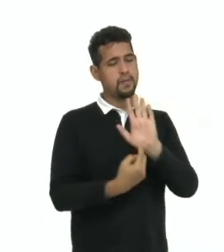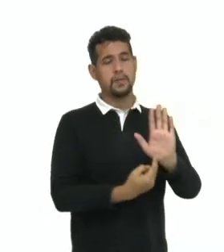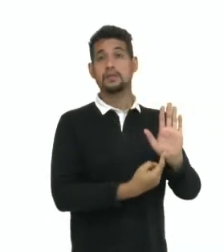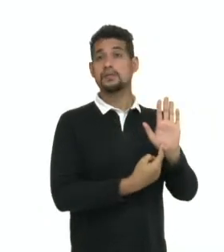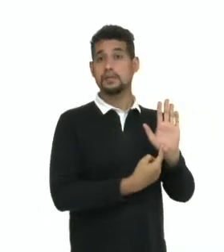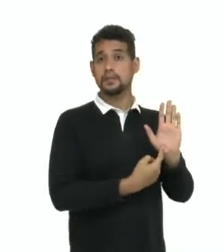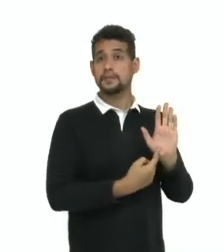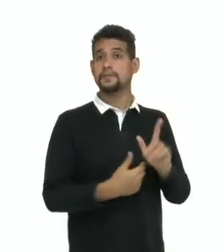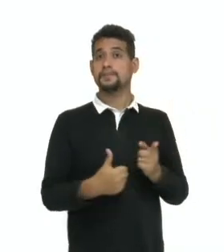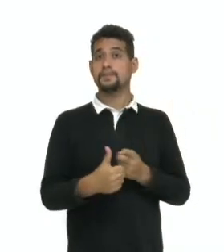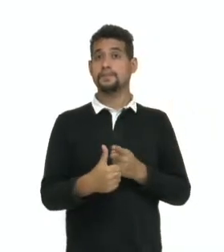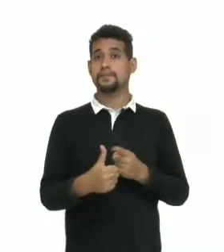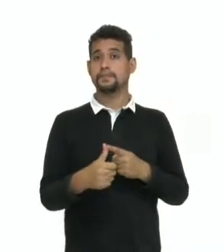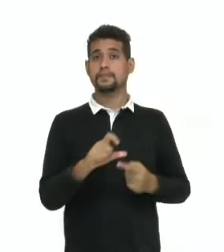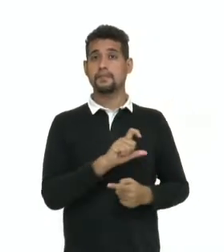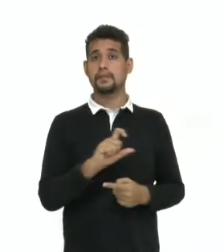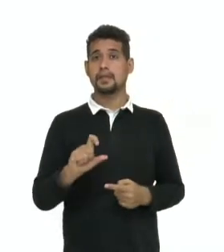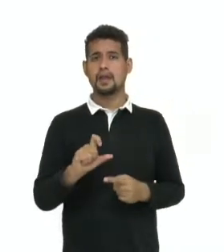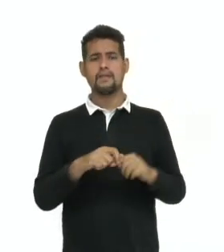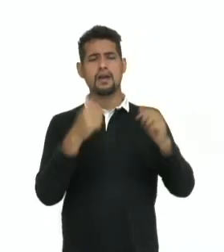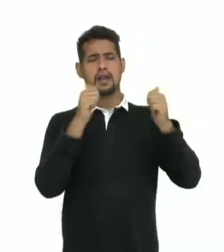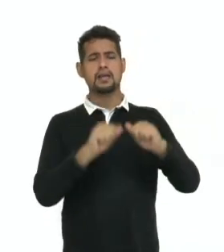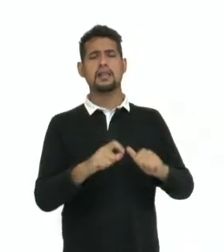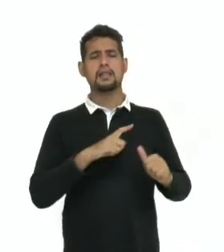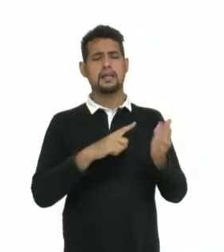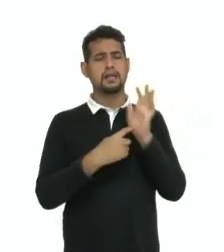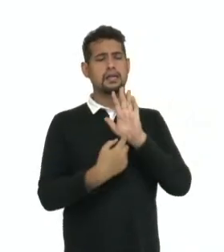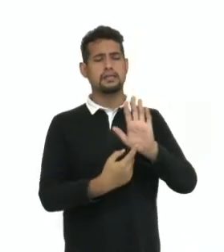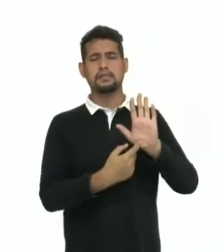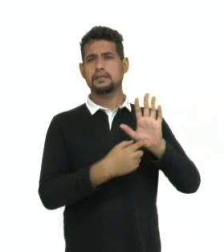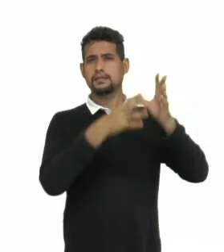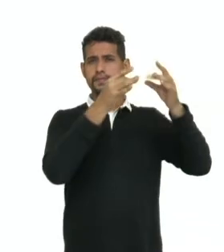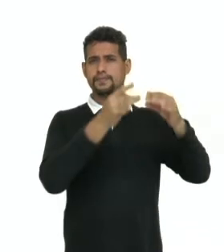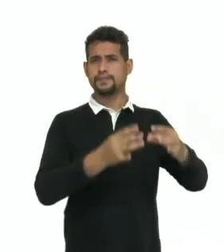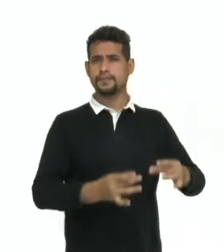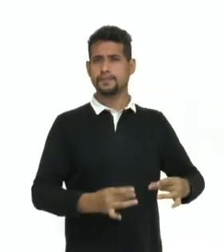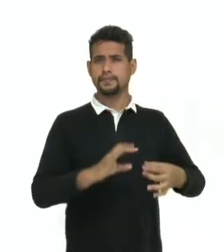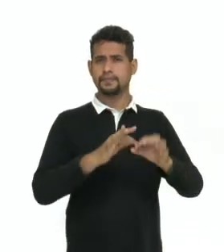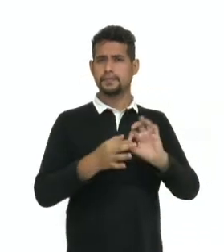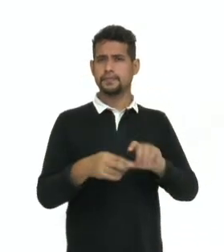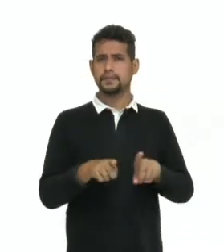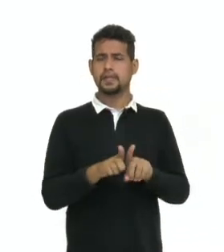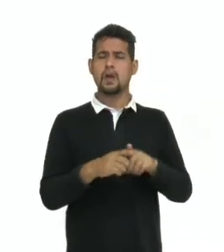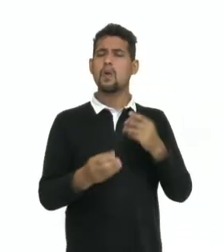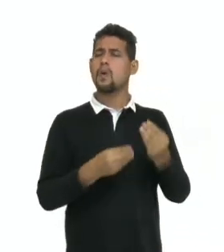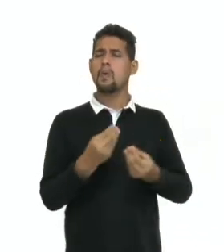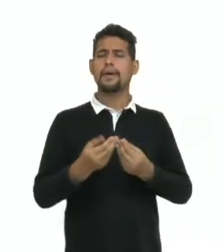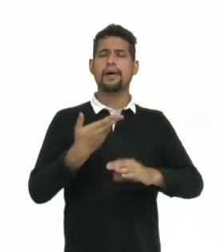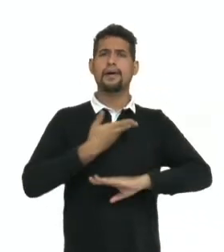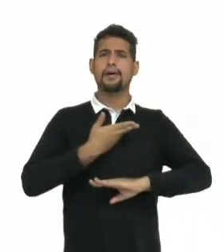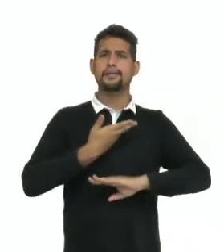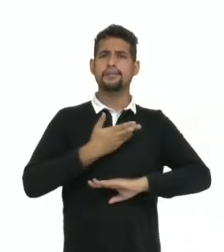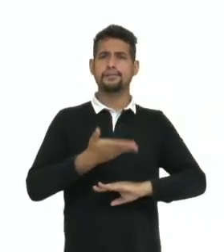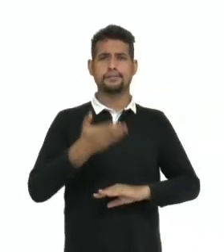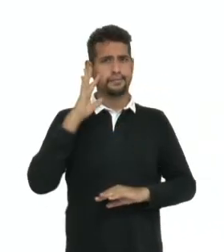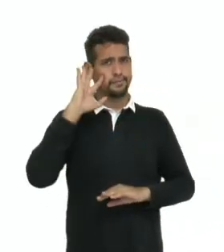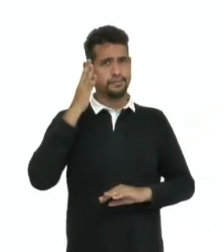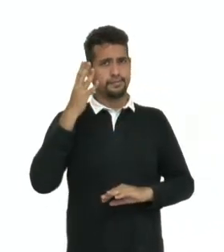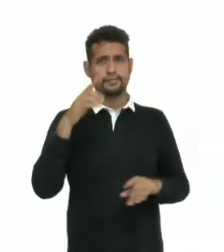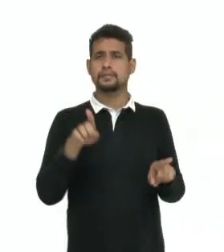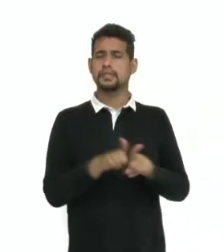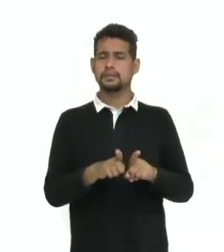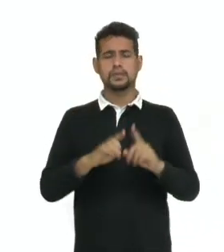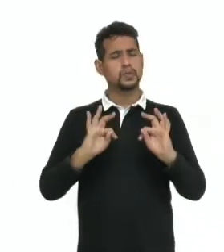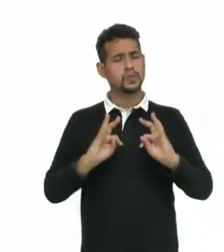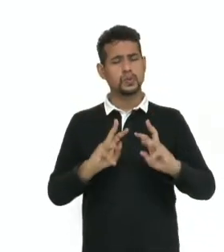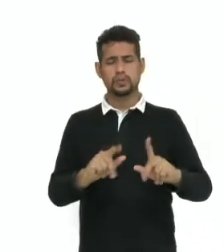No primeiro parágrafo, verifiquem se há a apresentação detalhada do contexto, em qual situação que aconteceu, né, aquilo que